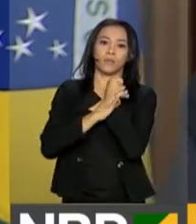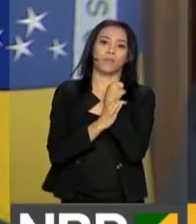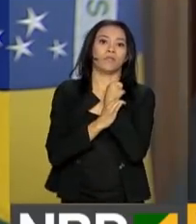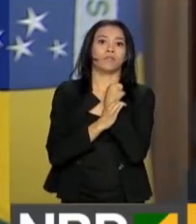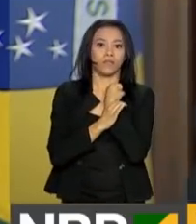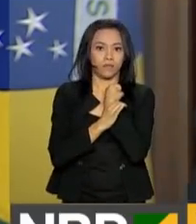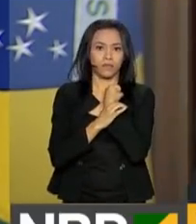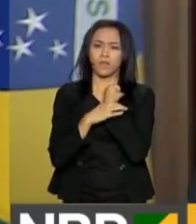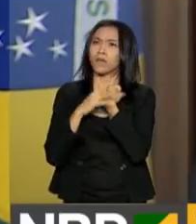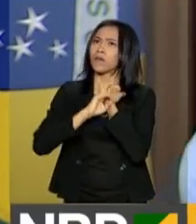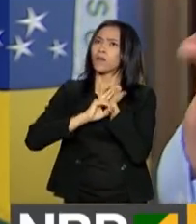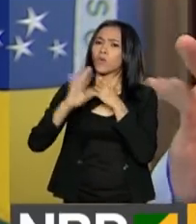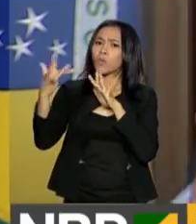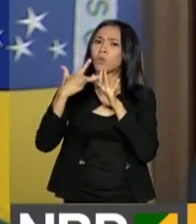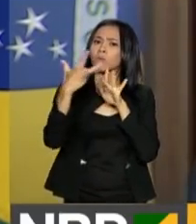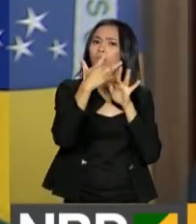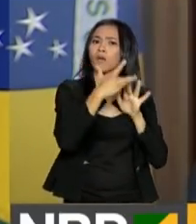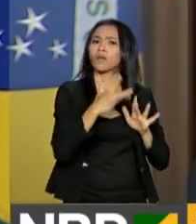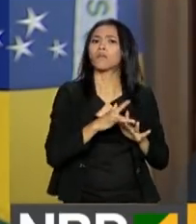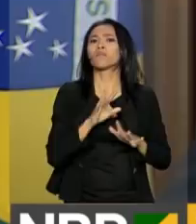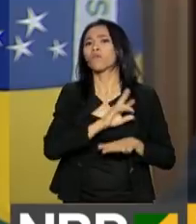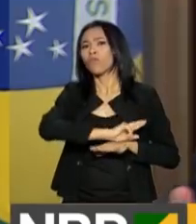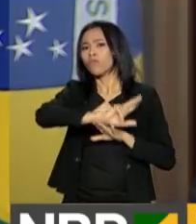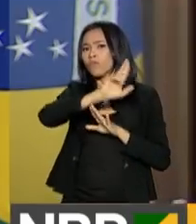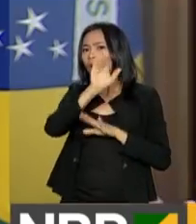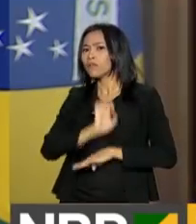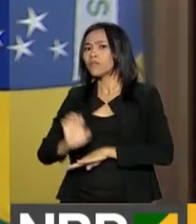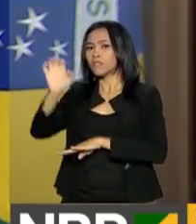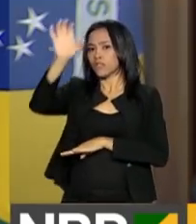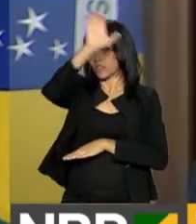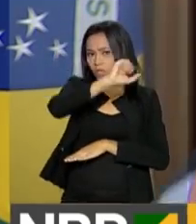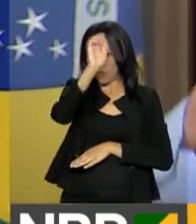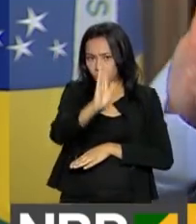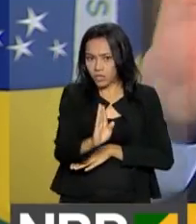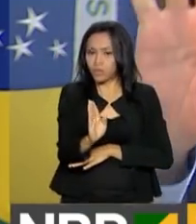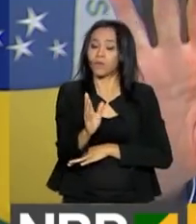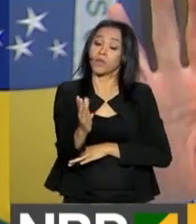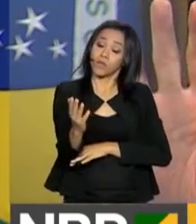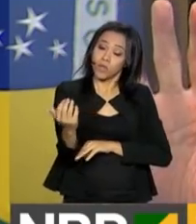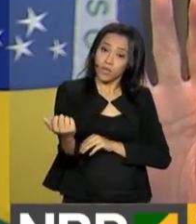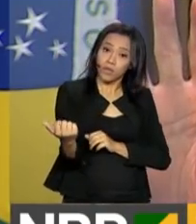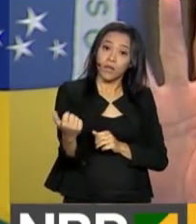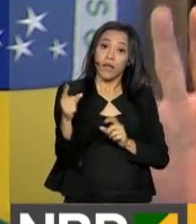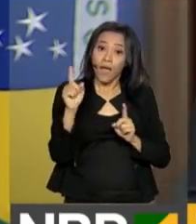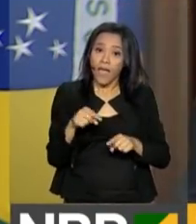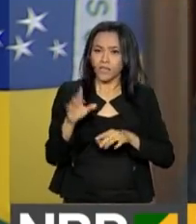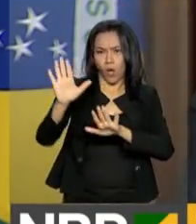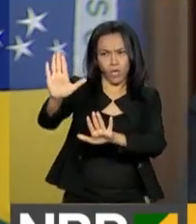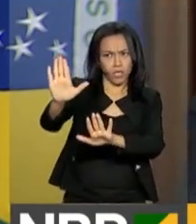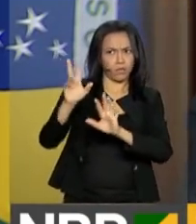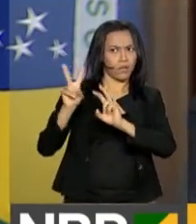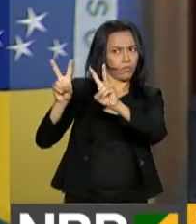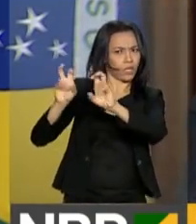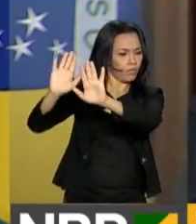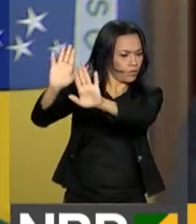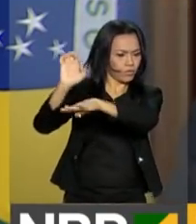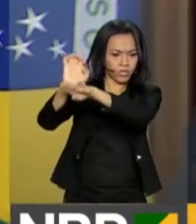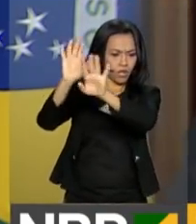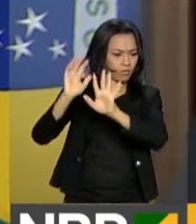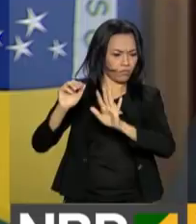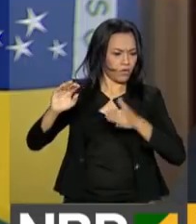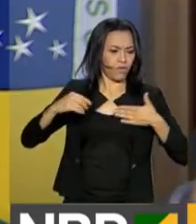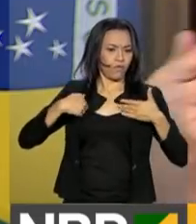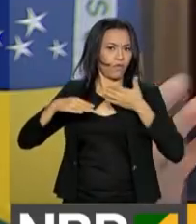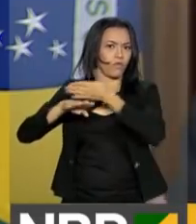dos vários estados brasileiros com a união é naturalmente todos e olha que a matéria dos estados nós vamos entrar isso e